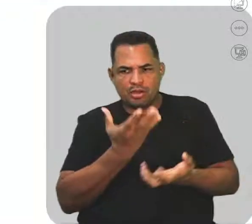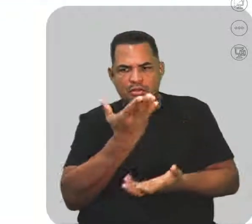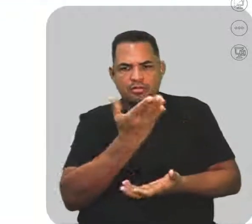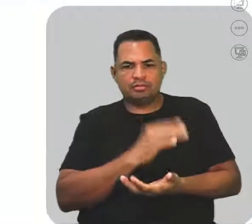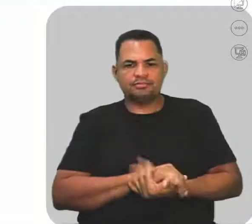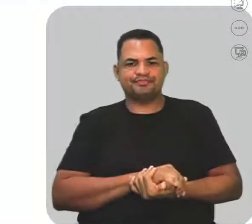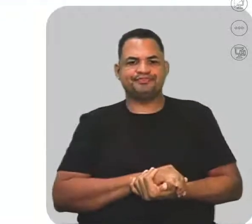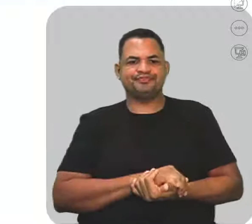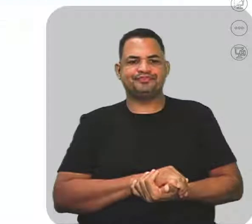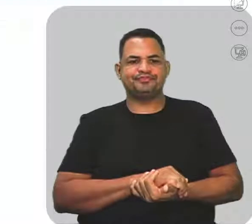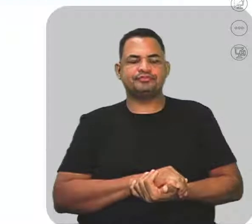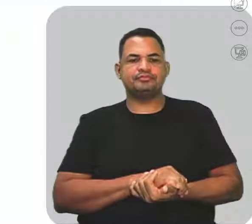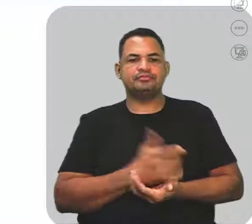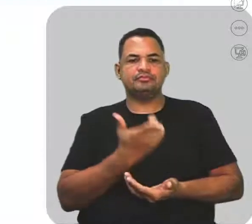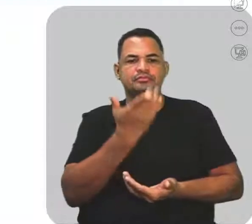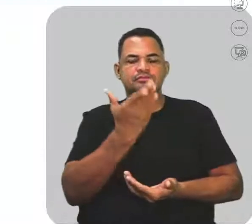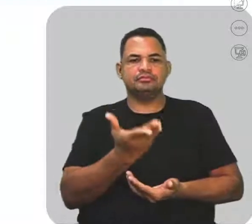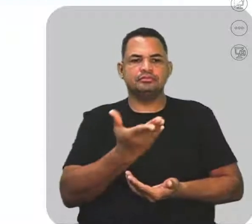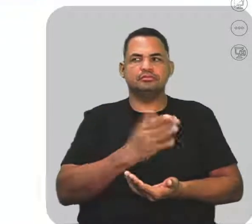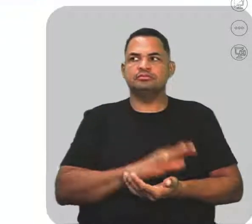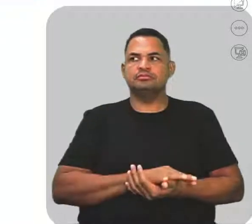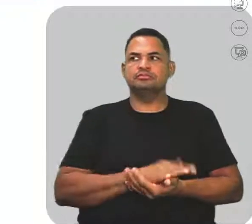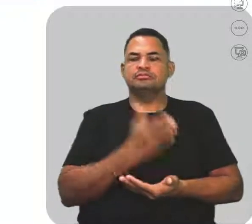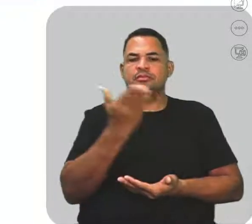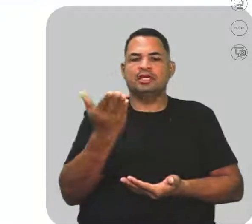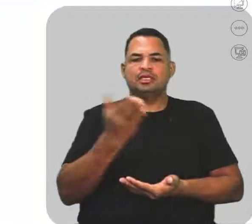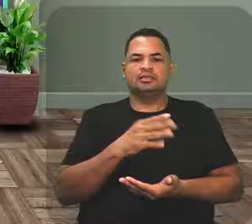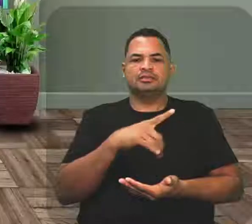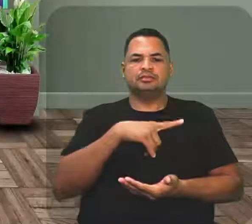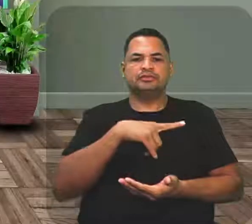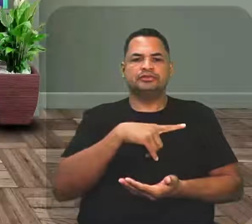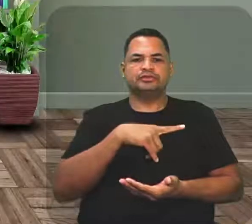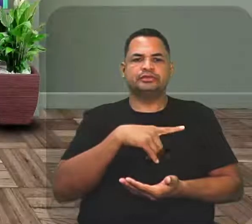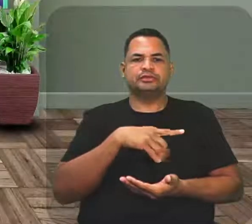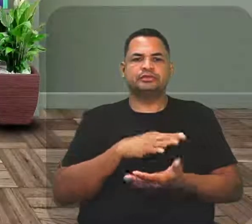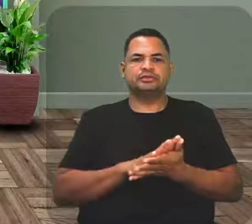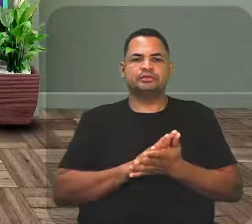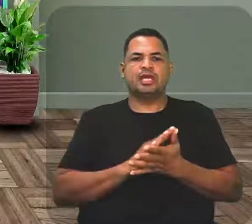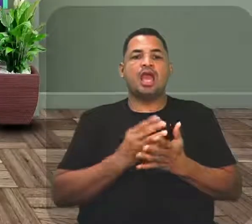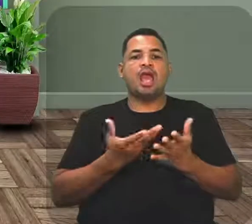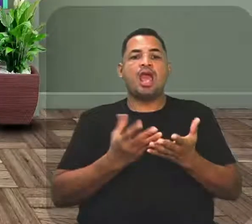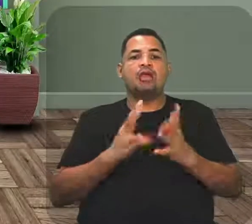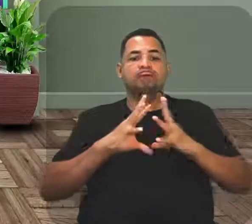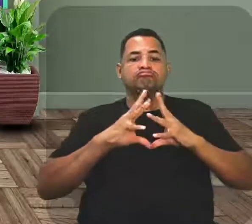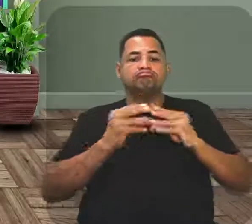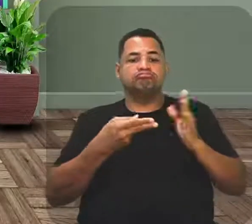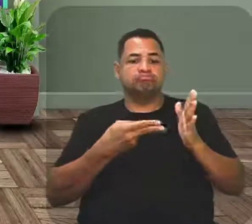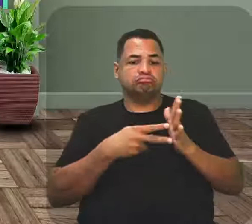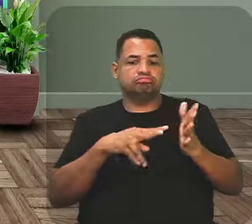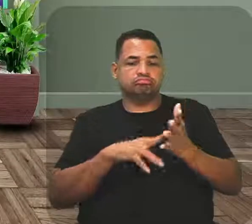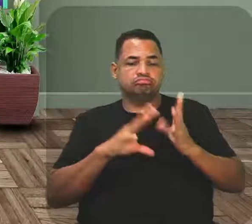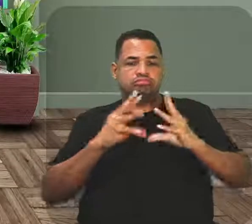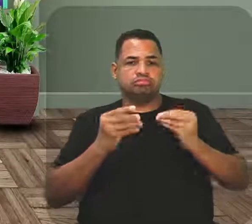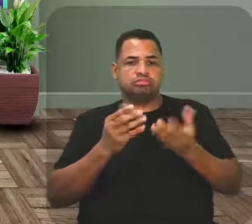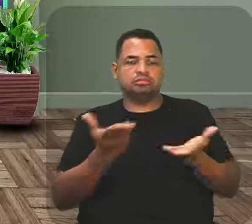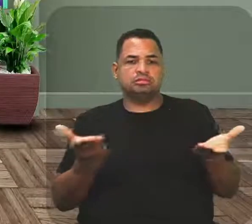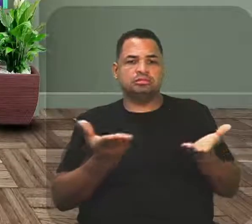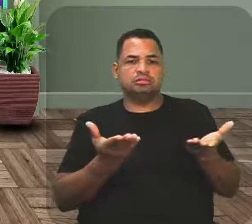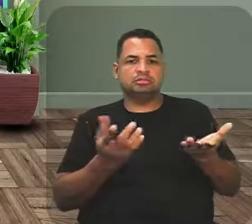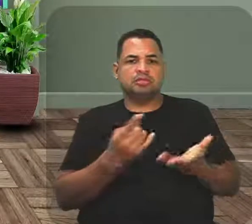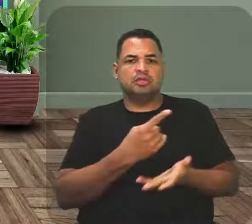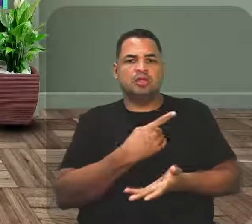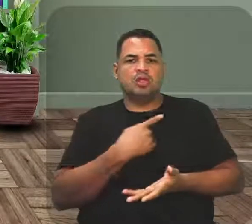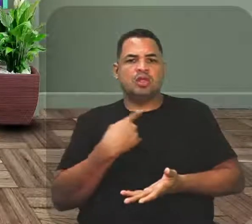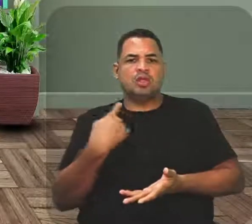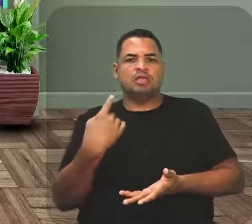orações construídas aí a partir do verbo têm um sentido completo e, nesse caso, nós vamos